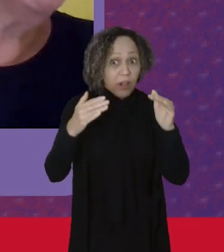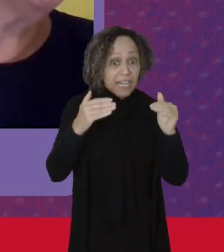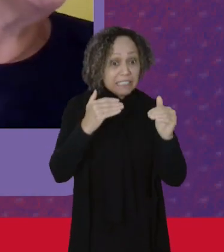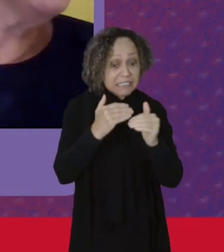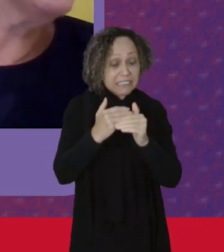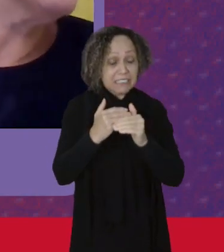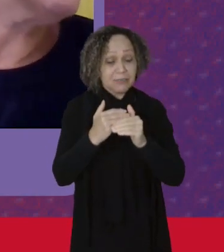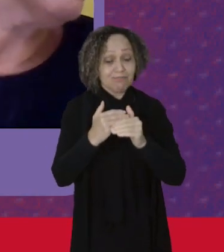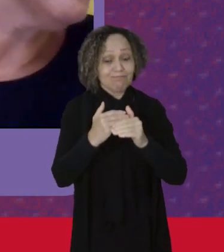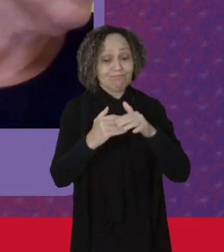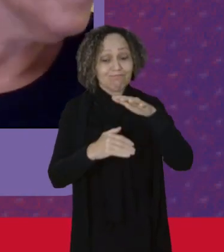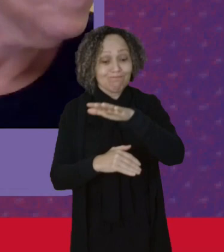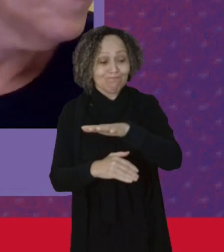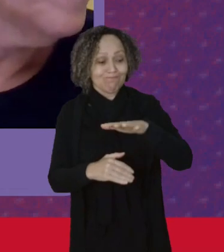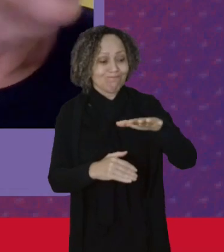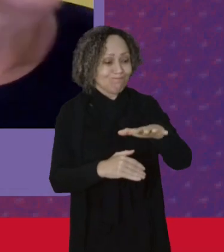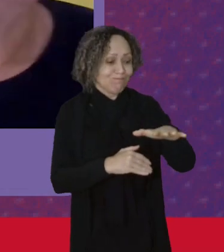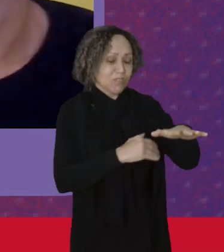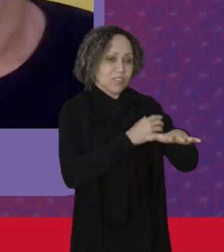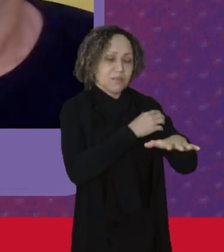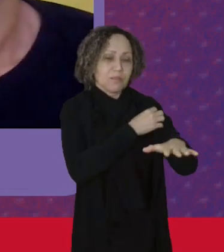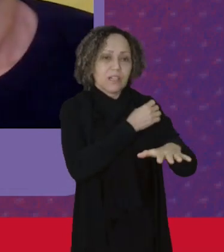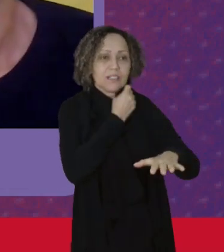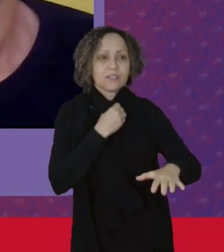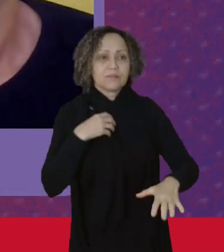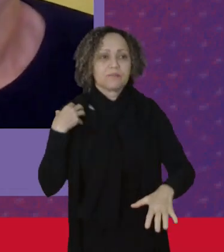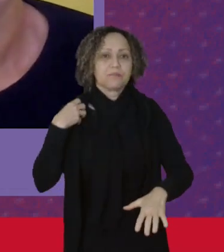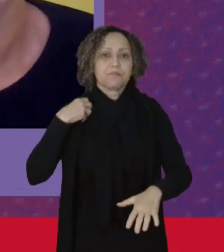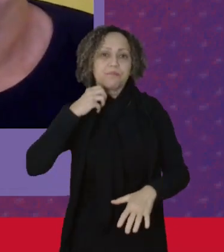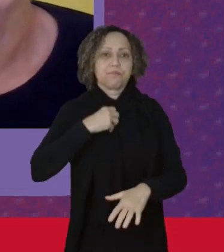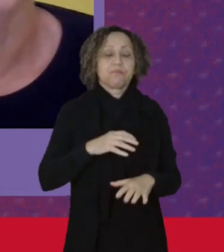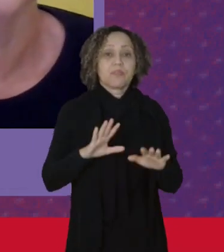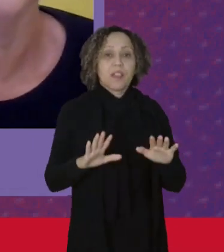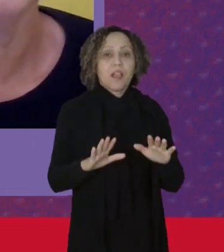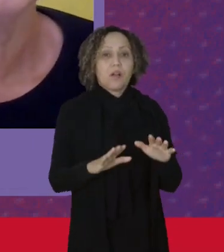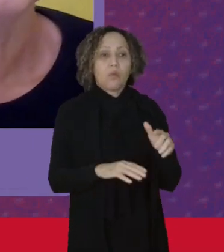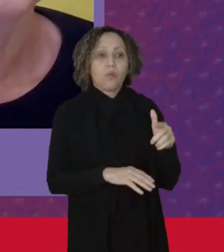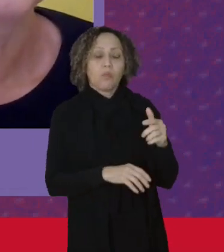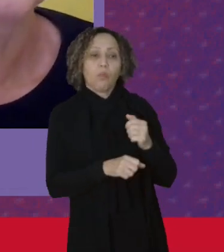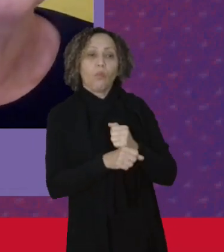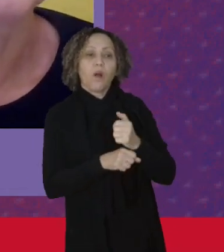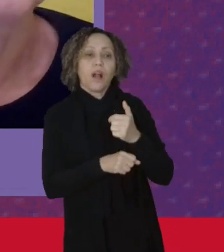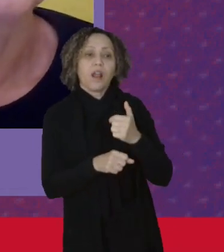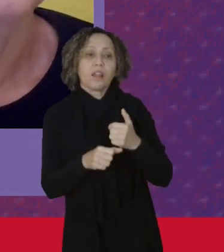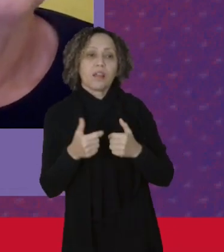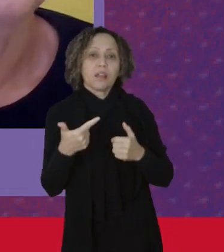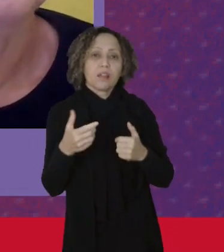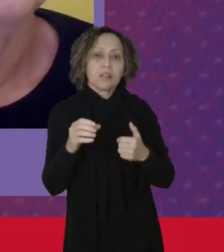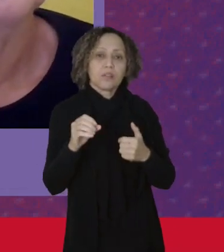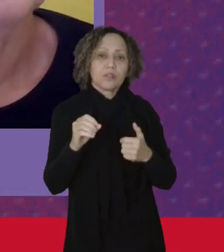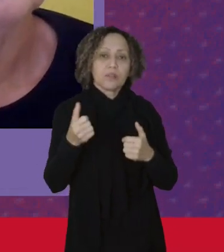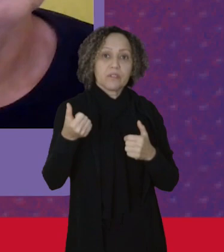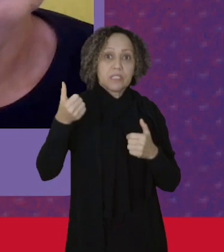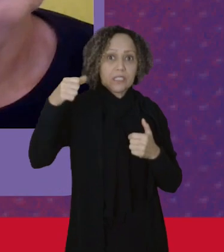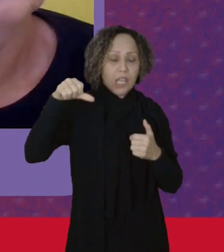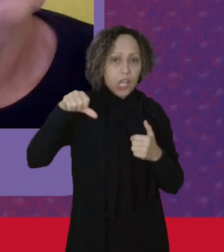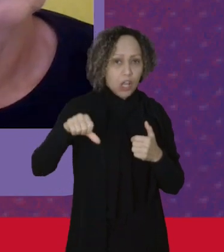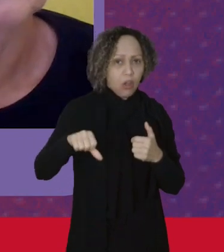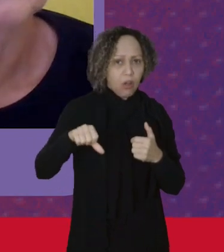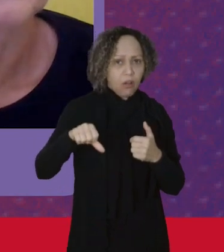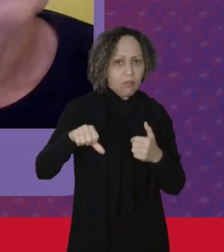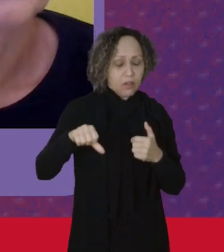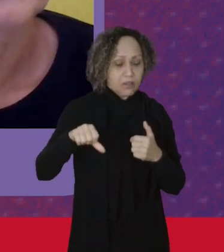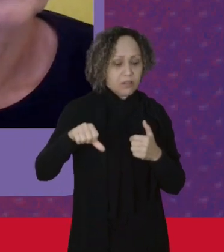Uhum. E em 2019, né, Grazi, o atual